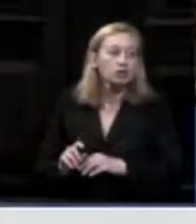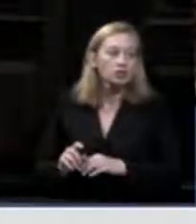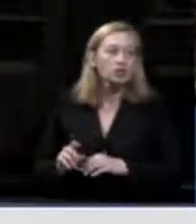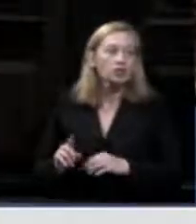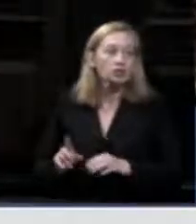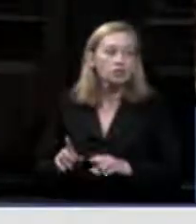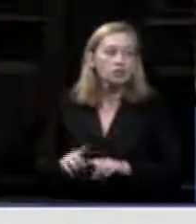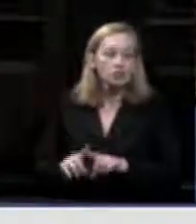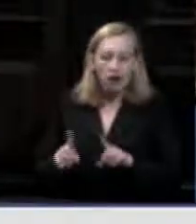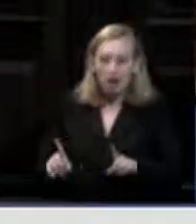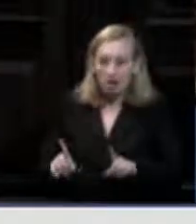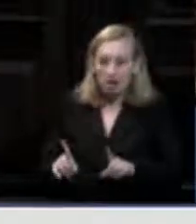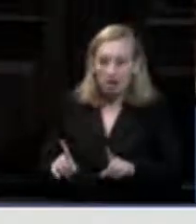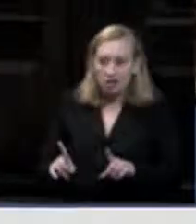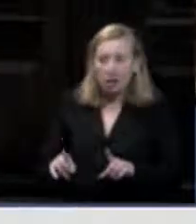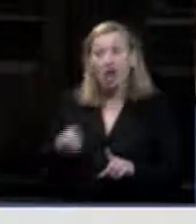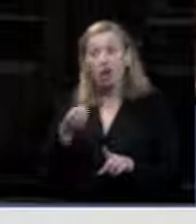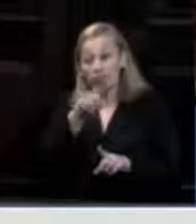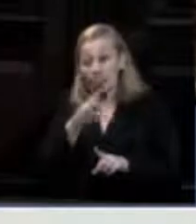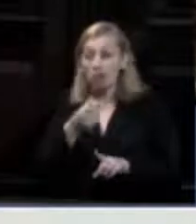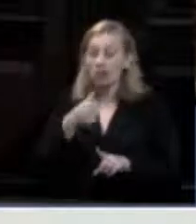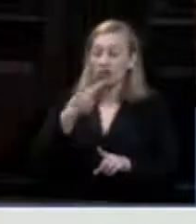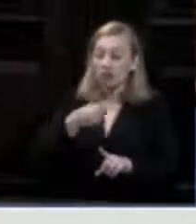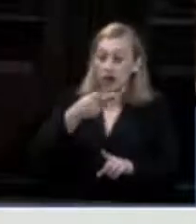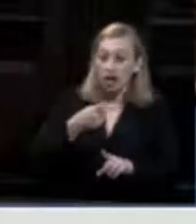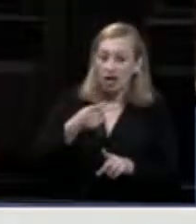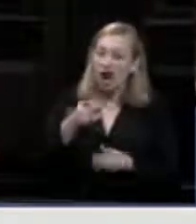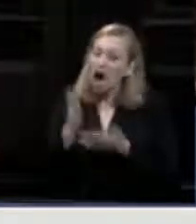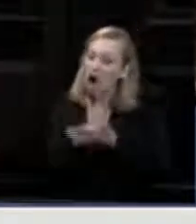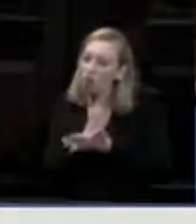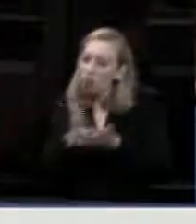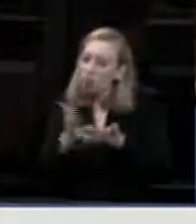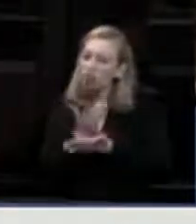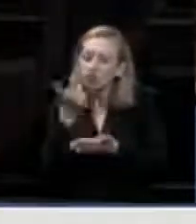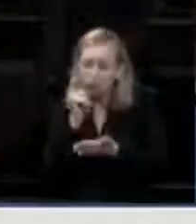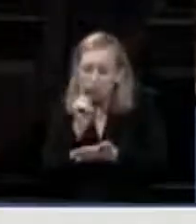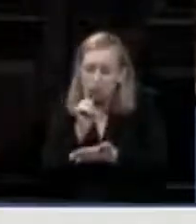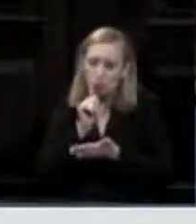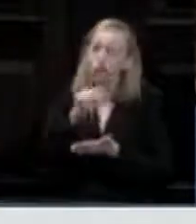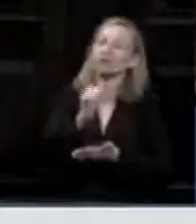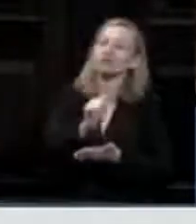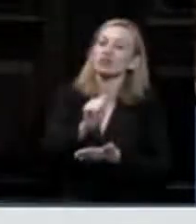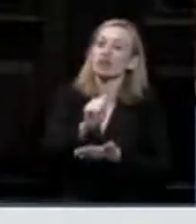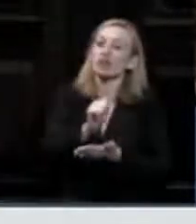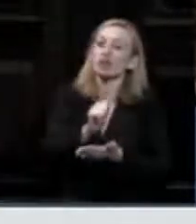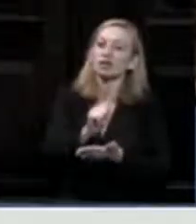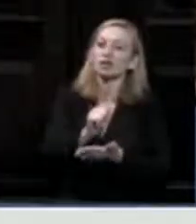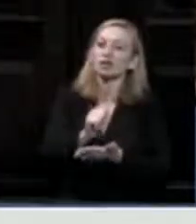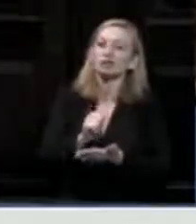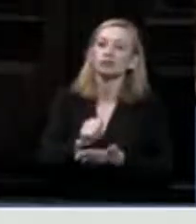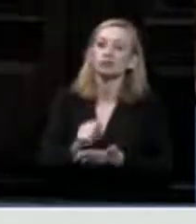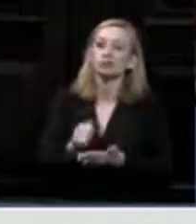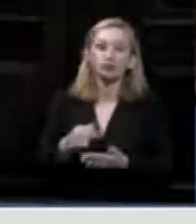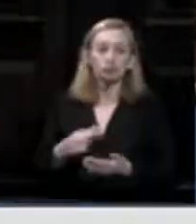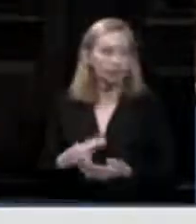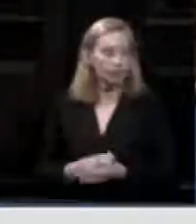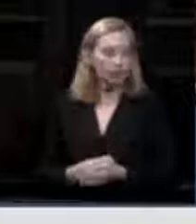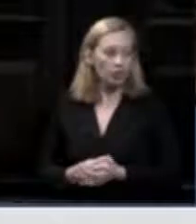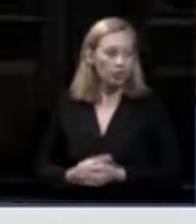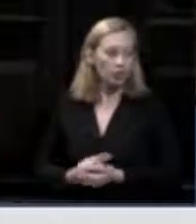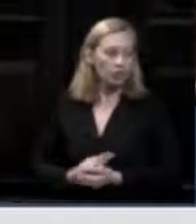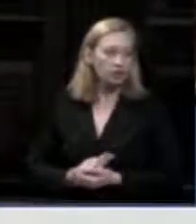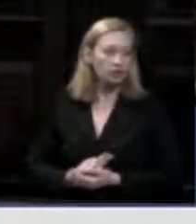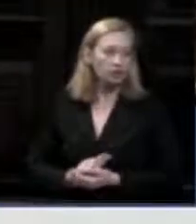infelizmente, é bom que se destaque, são exceções, não é uma realidade. A gente não pode se medir pelas exceções.